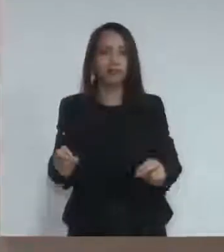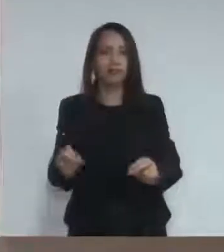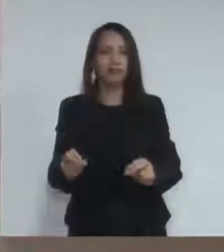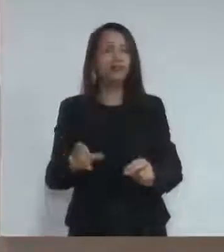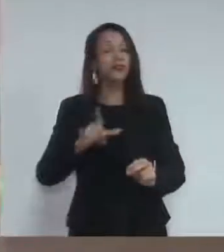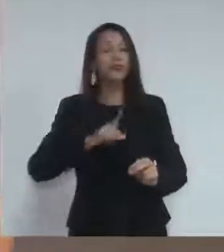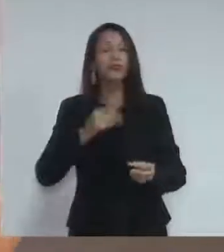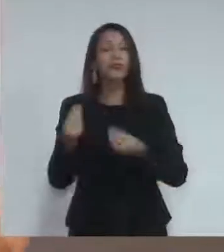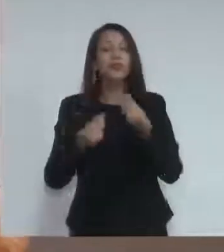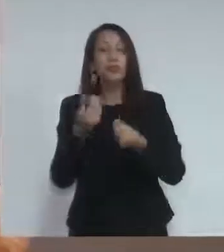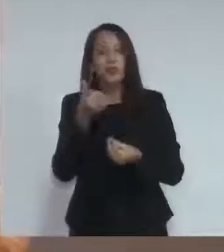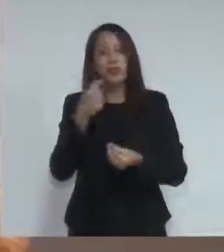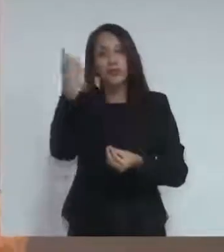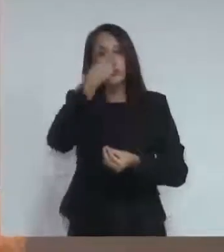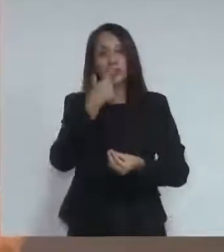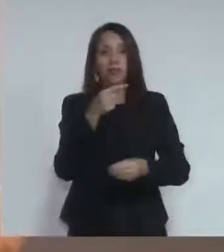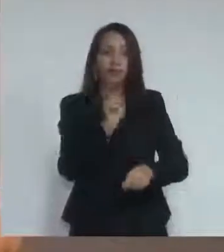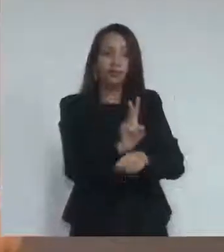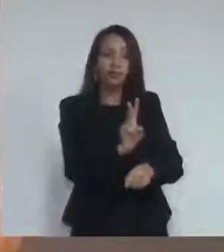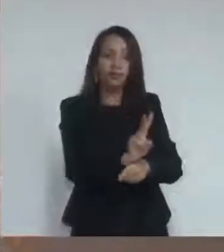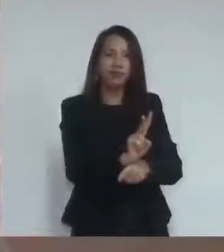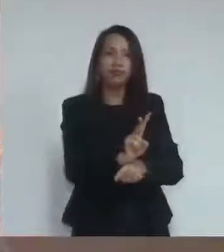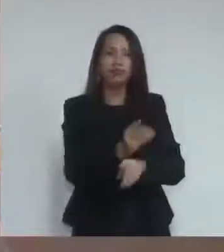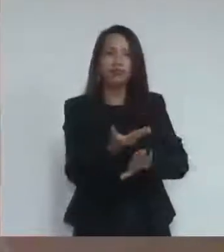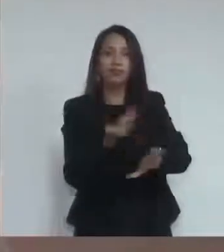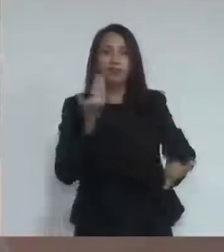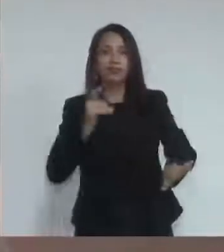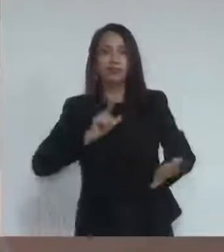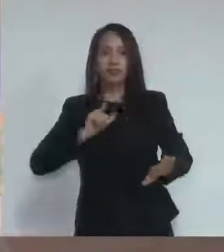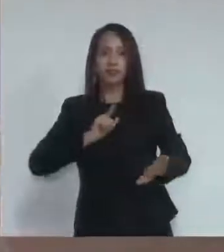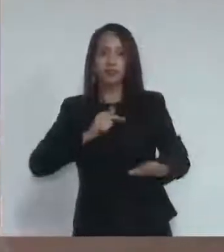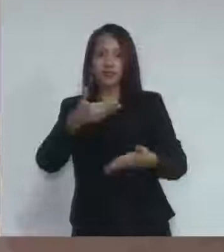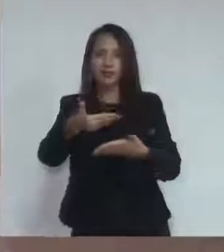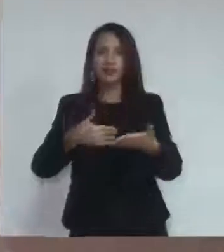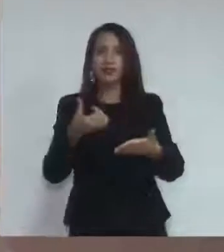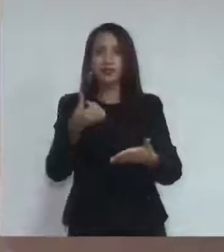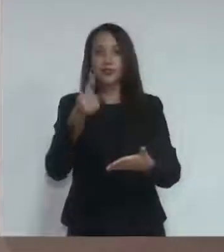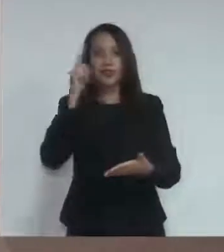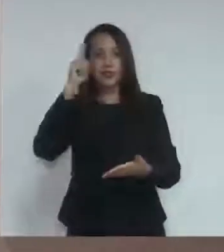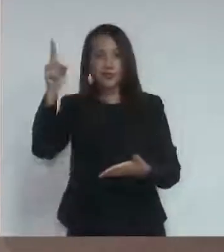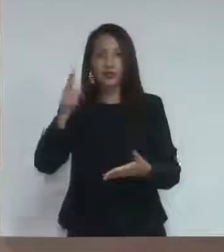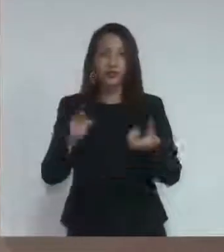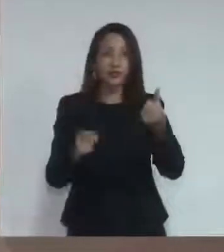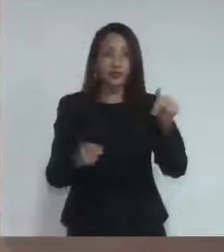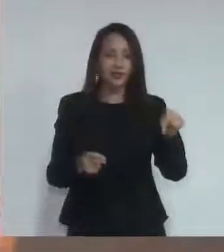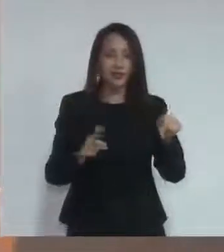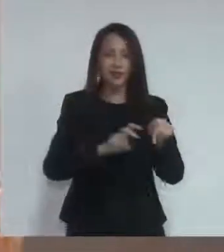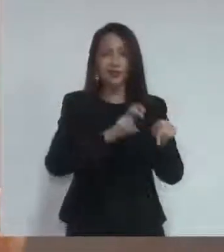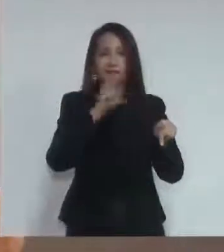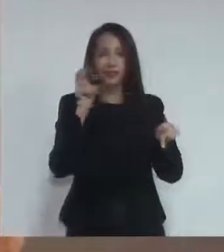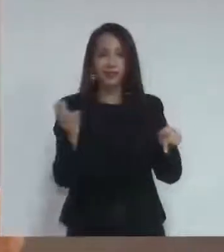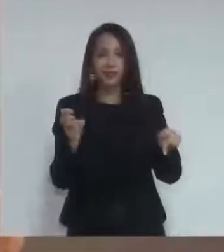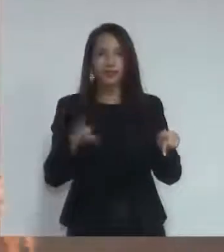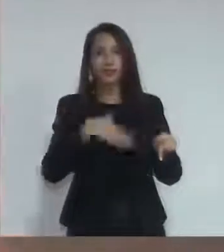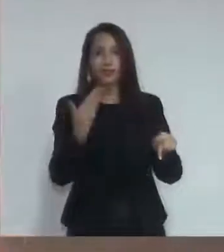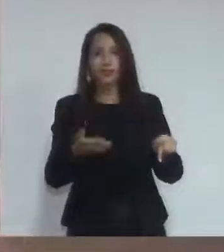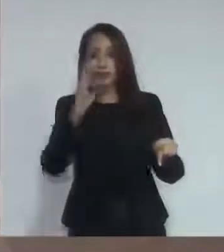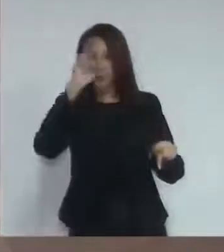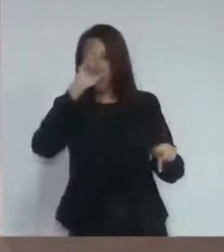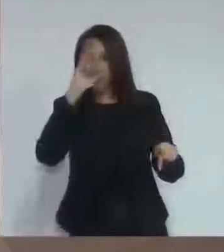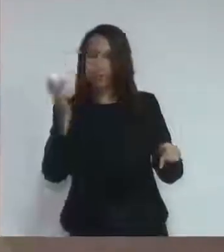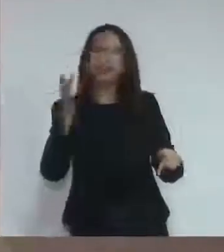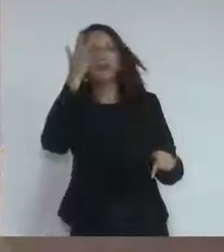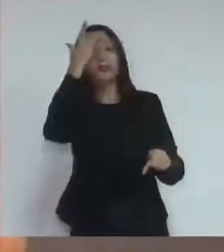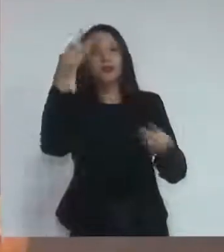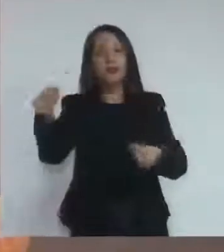a gente dá um dia aí como conta, não é? E aí, no atestado, vem lá, das 7 da manhã às 12 horas. Aí, a